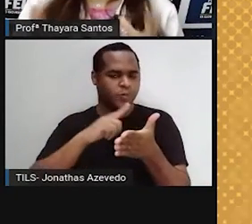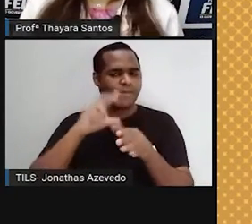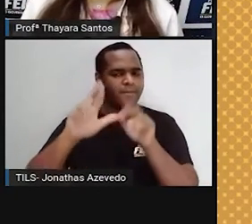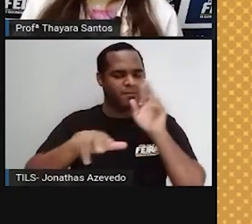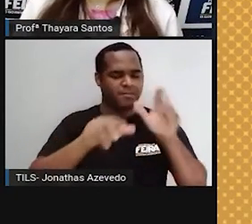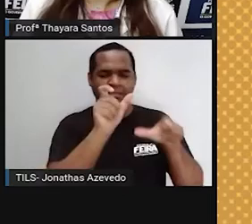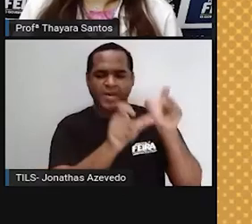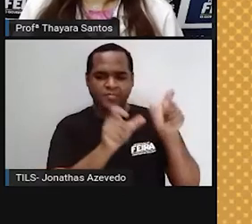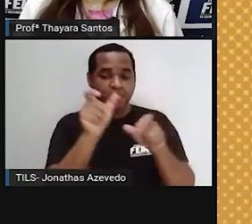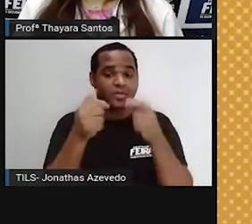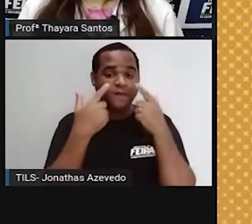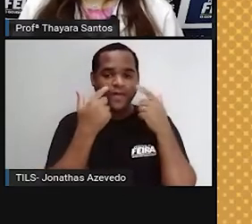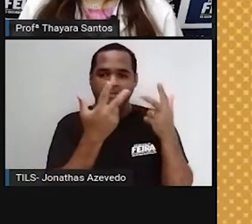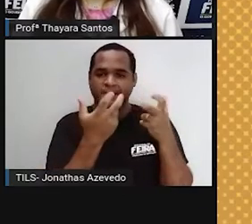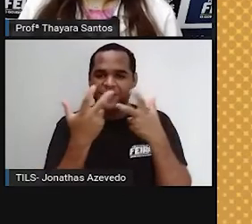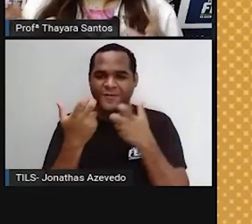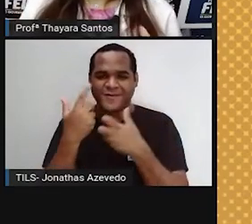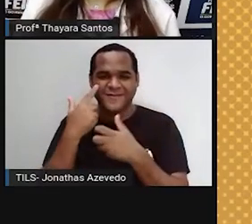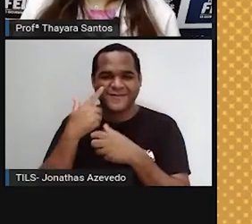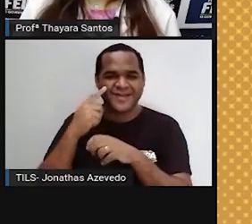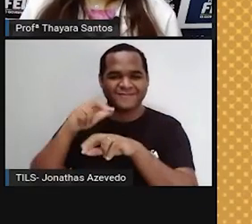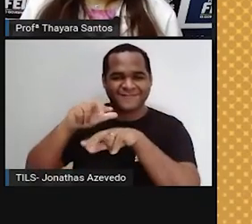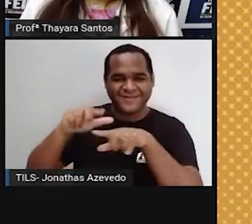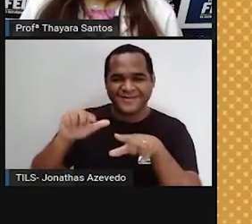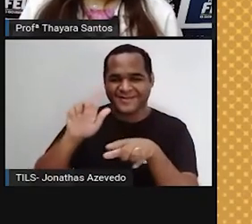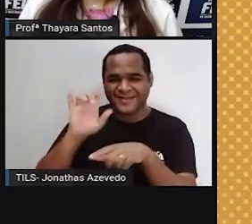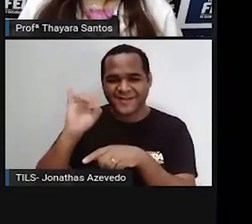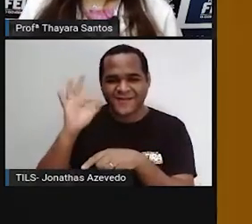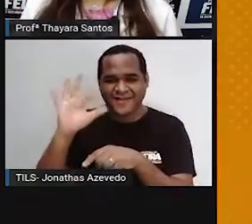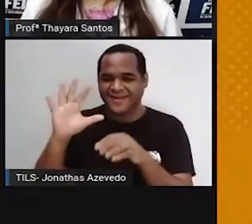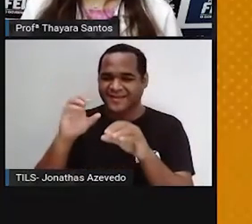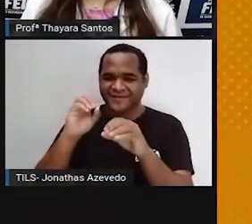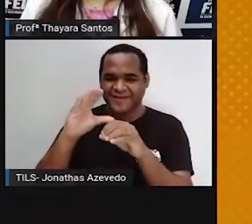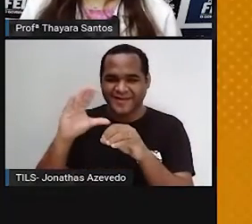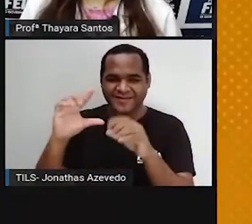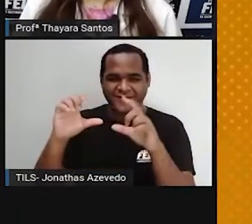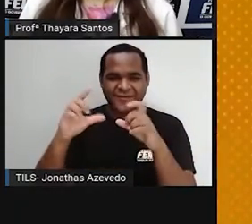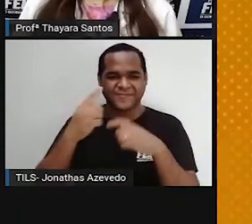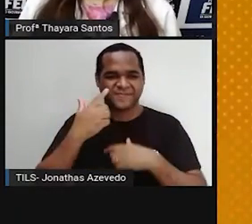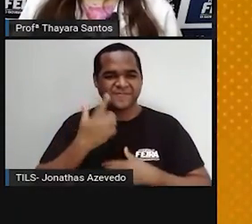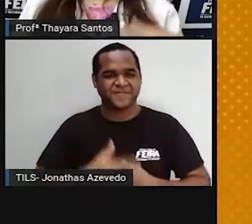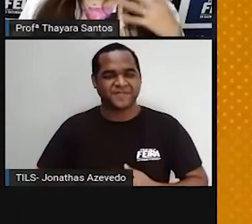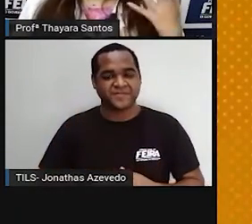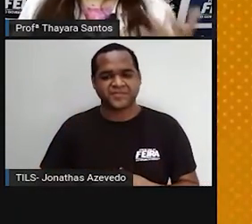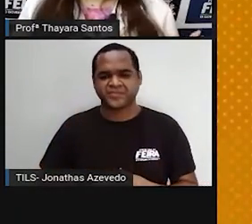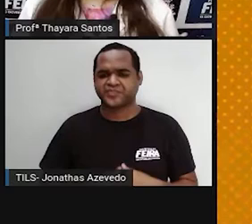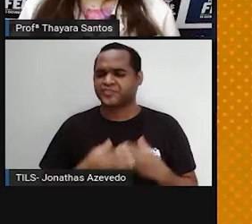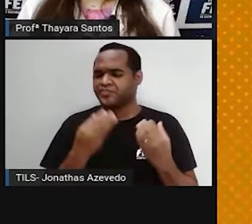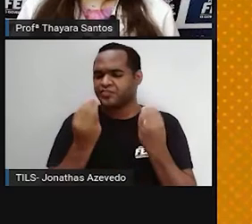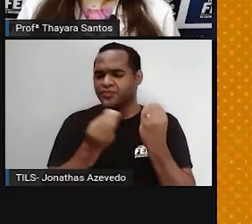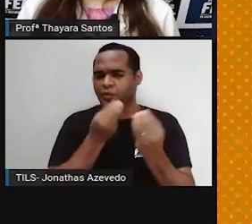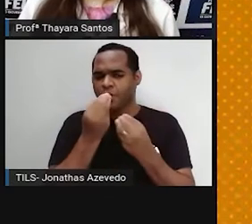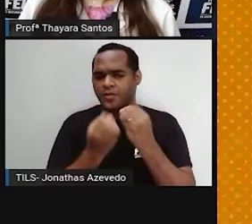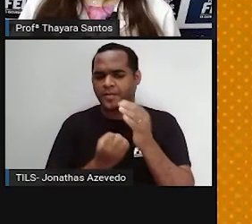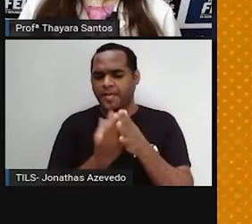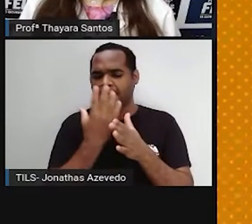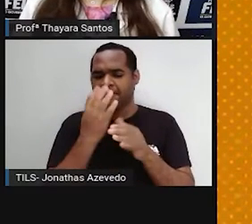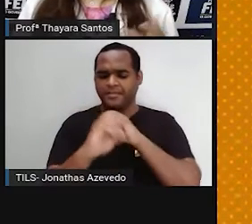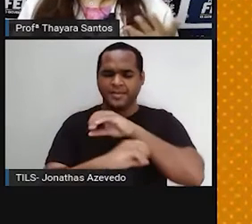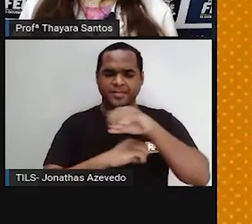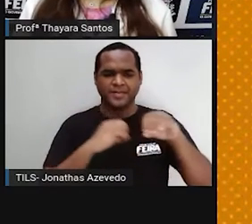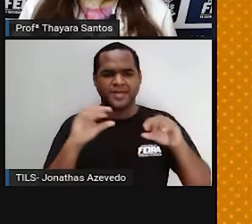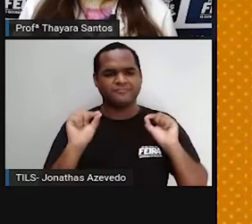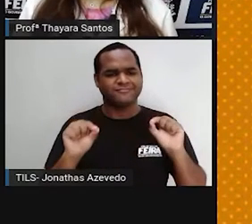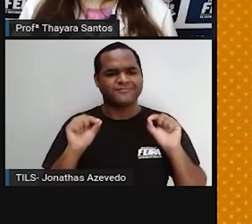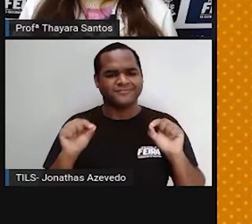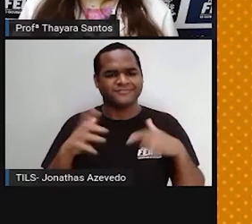está observando já alguns elementos aí nesse GIF que eu trouxe para vocês. E como será que esse universo surgiu? Então,